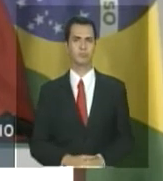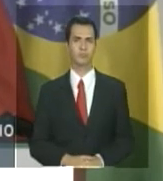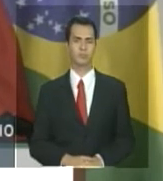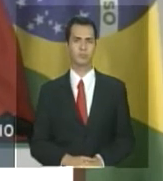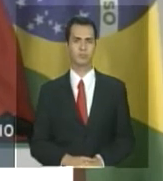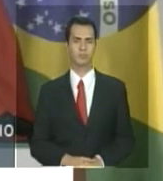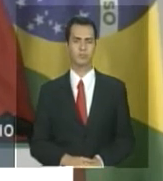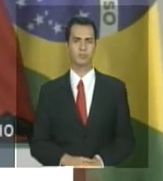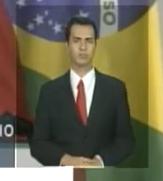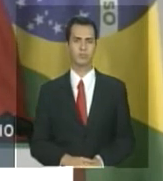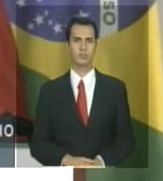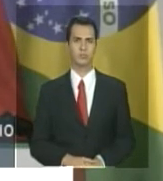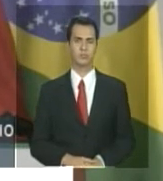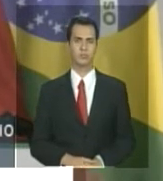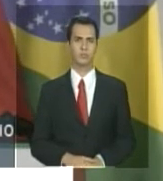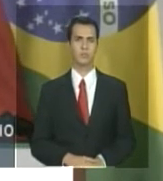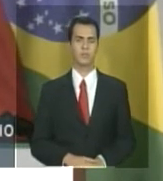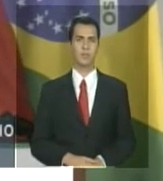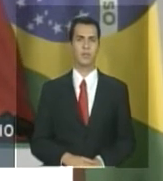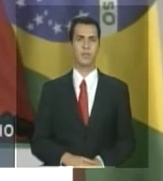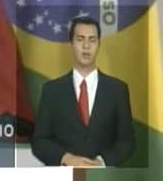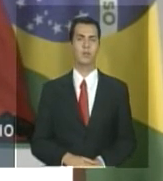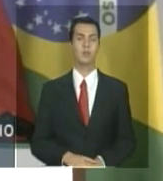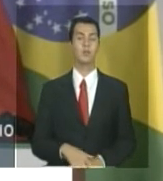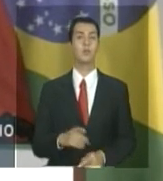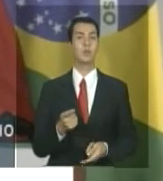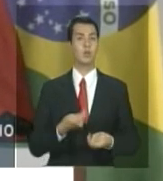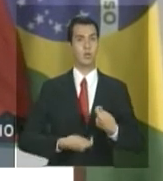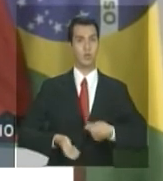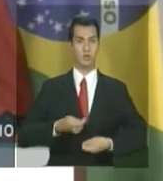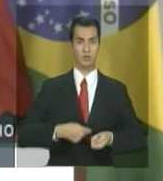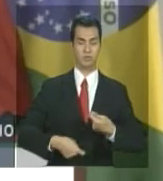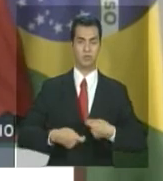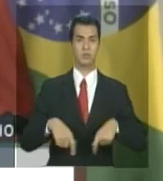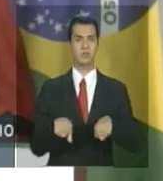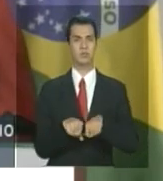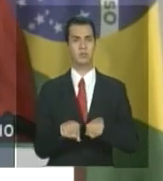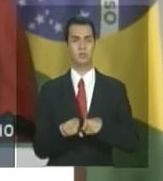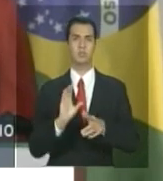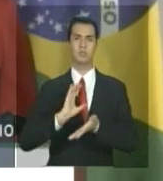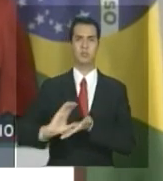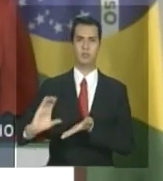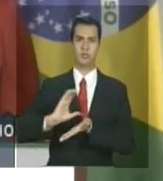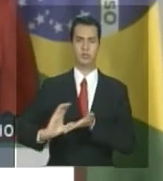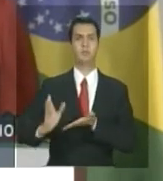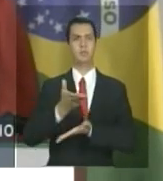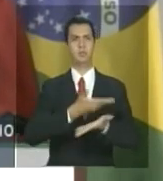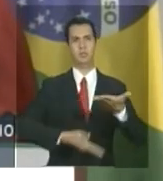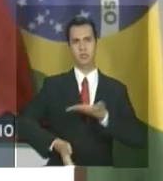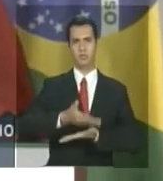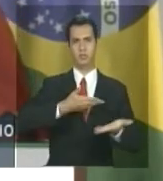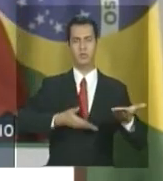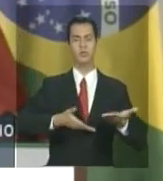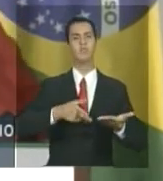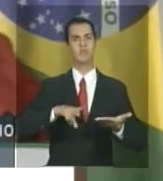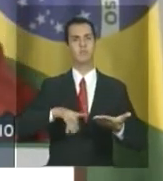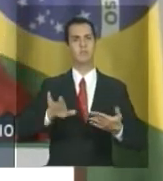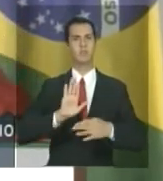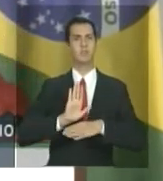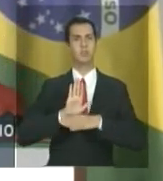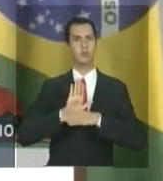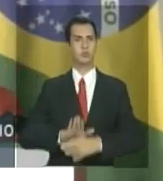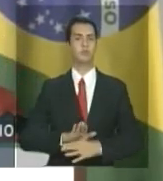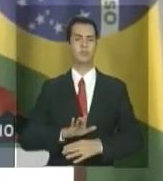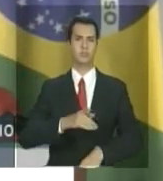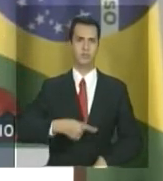Nossos fluxos de comércio e os investimentos recíprocos nos ajudarão nessa direção. E